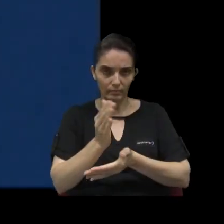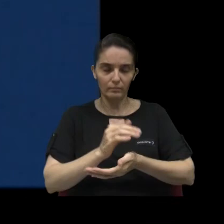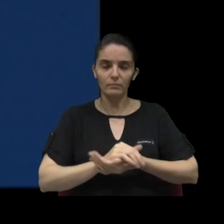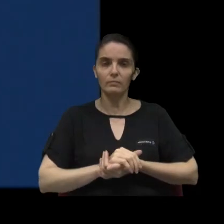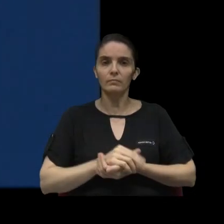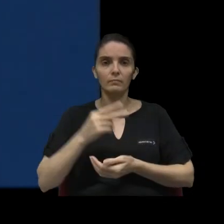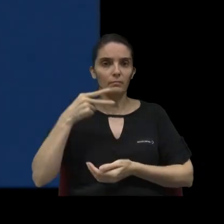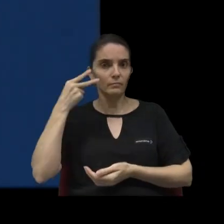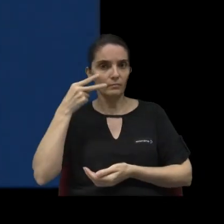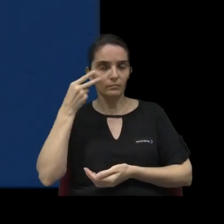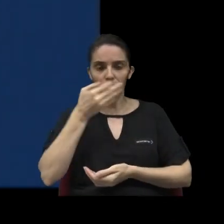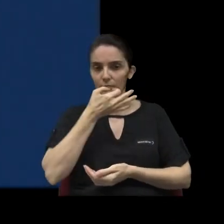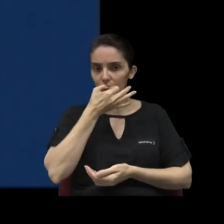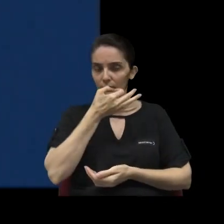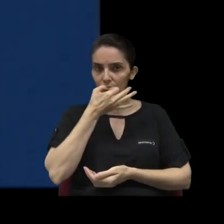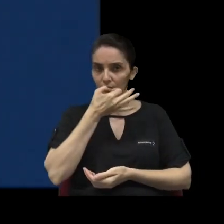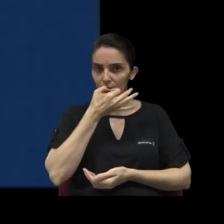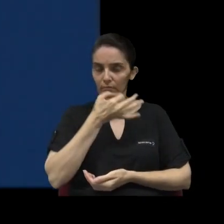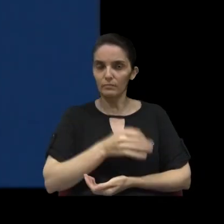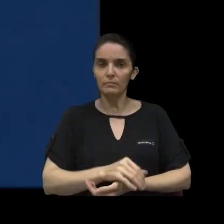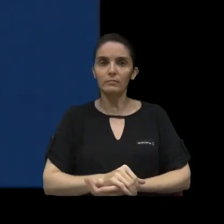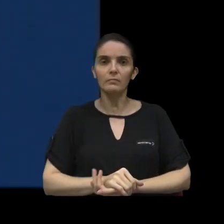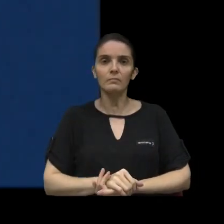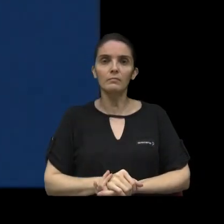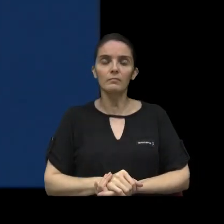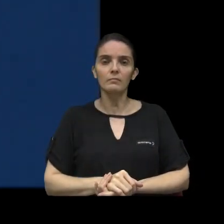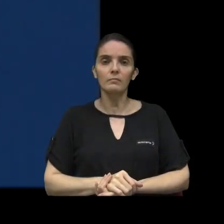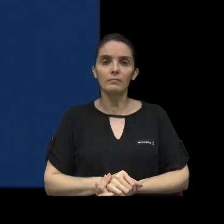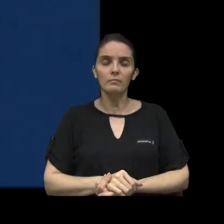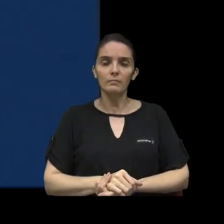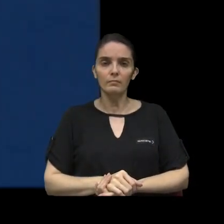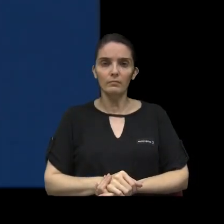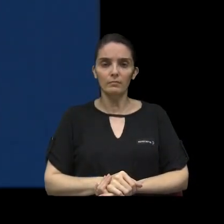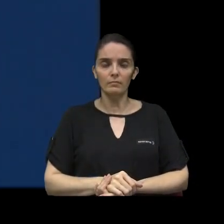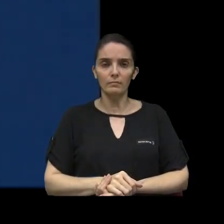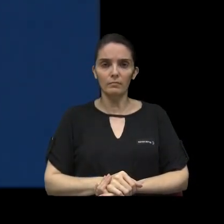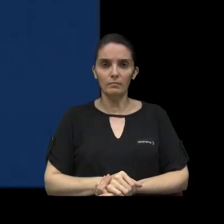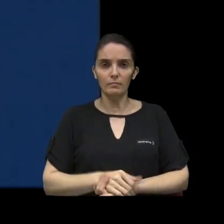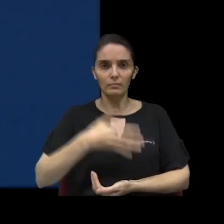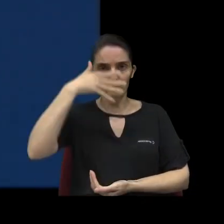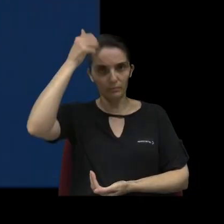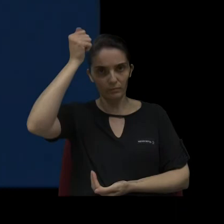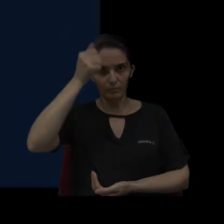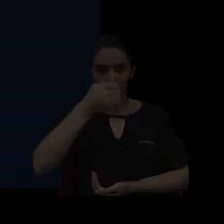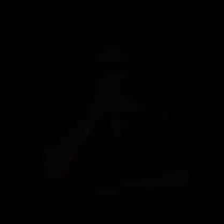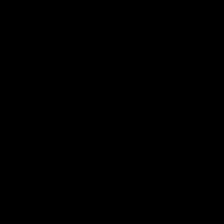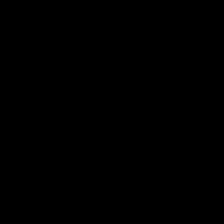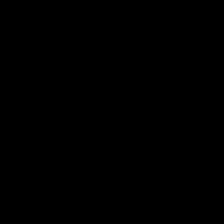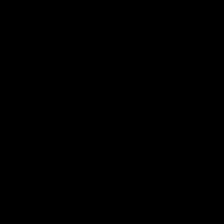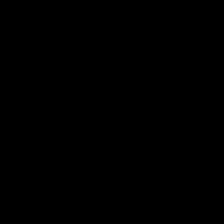Algum vereador deseja discutir? Quero discutir, senhor Com a presidente. palavra, vereador Toninho Franco.